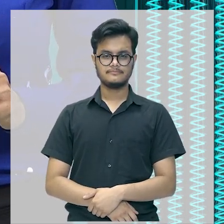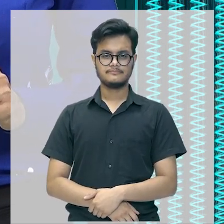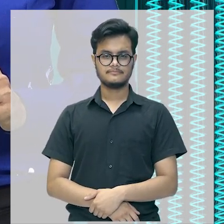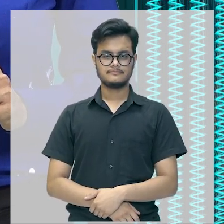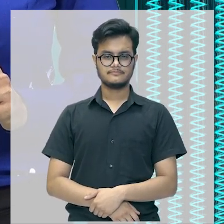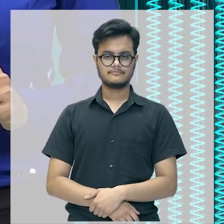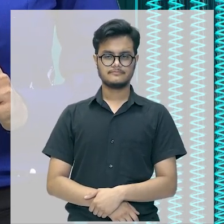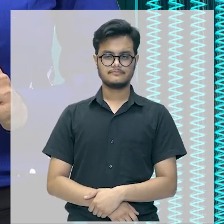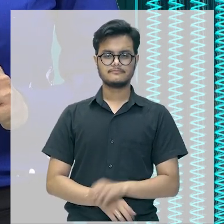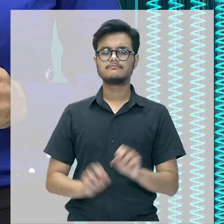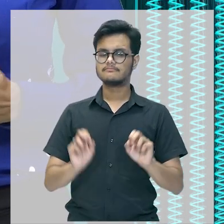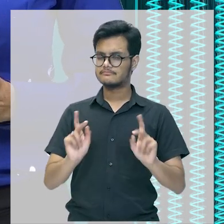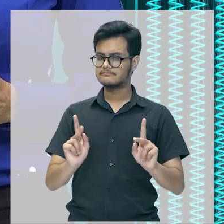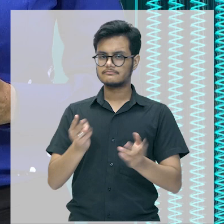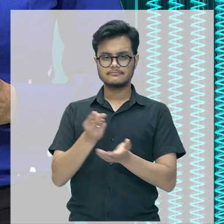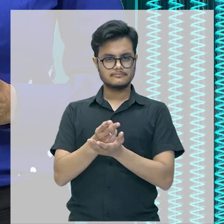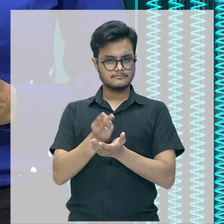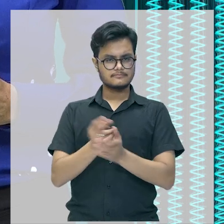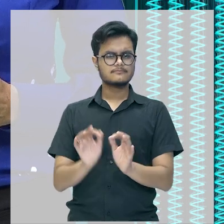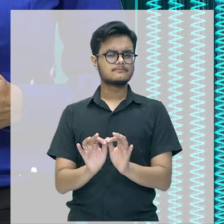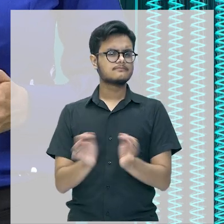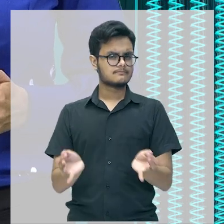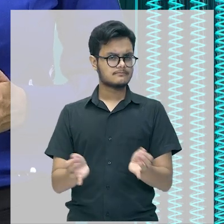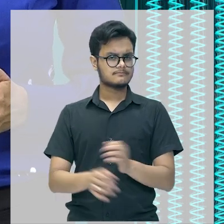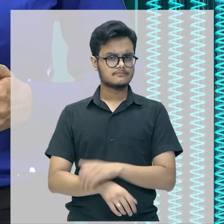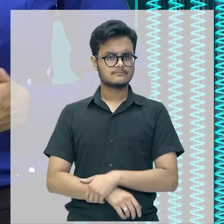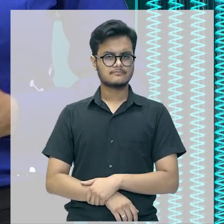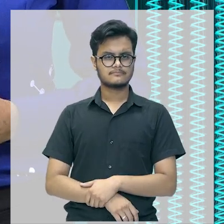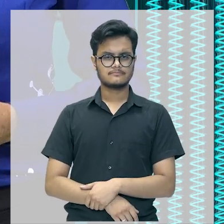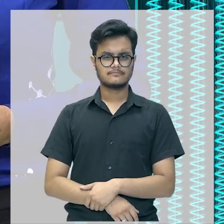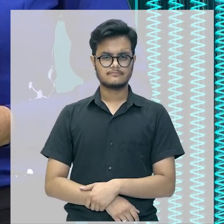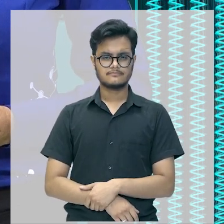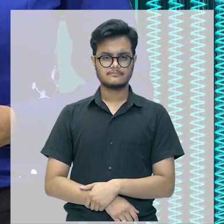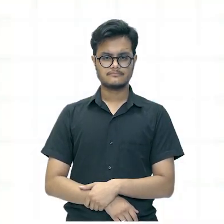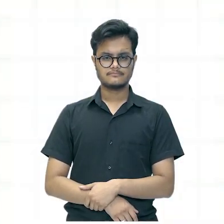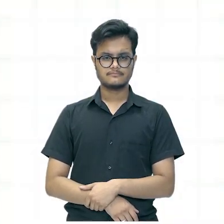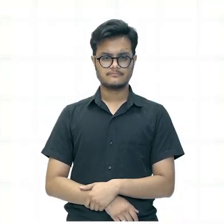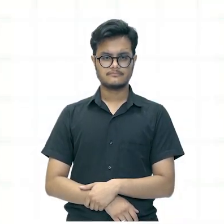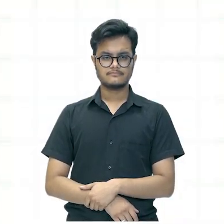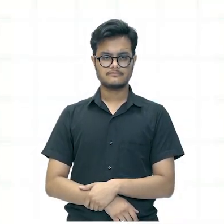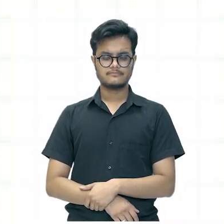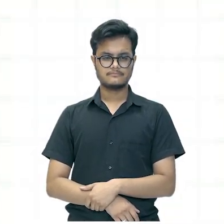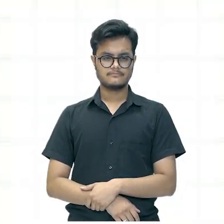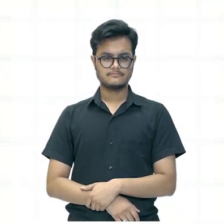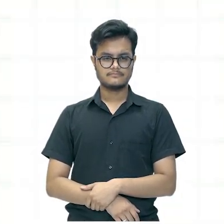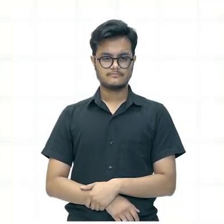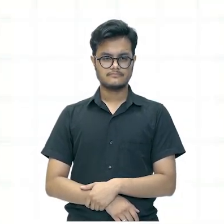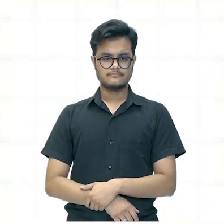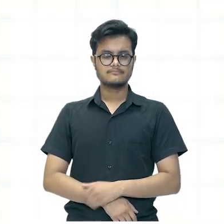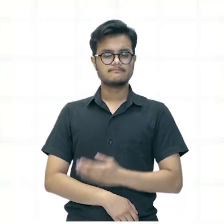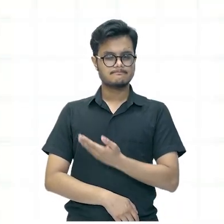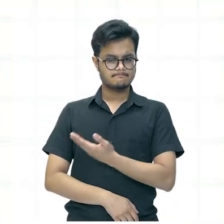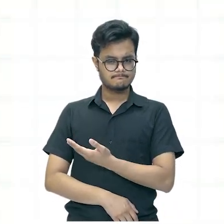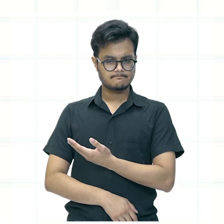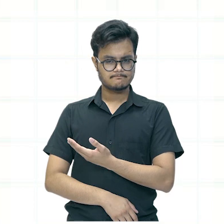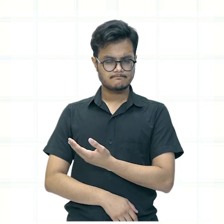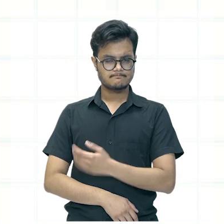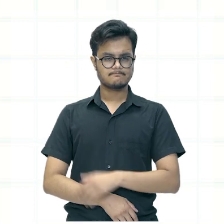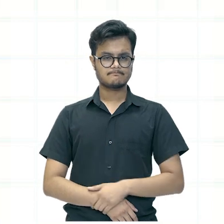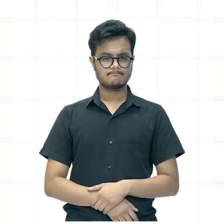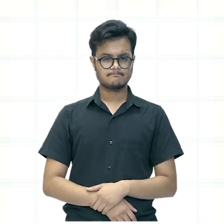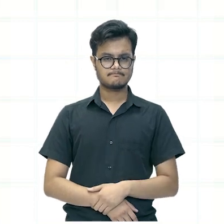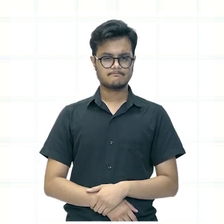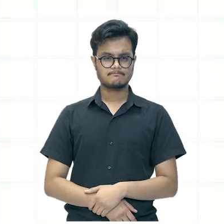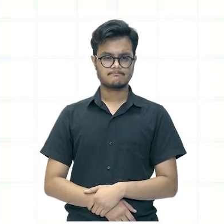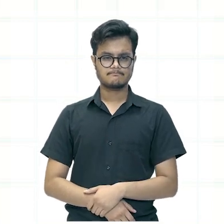dele. Sempre no singular, right? Então, vamos ver alguns exemplos agora. Então, olha aí, você tem aí a